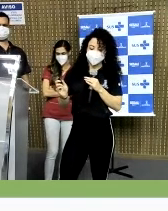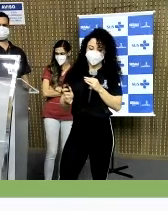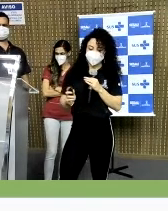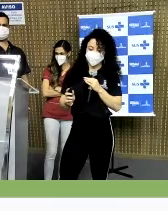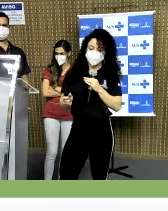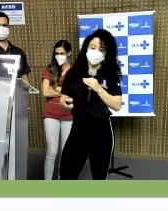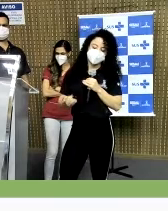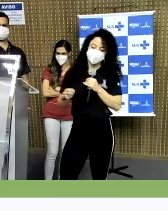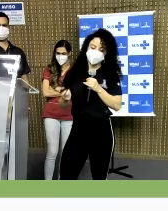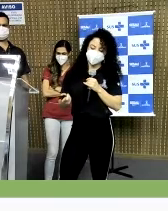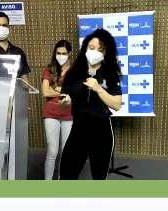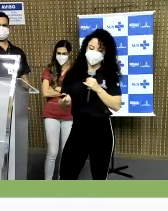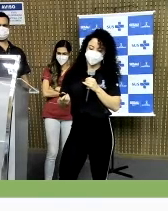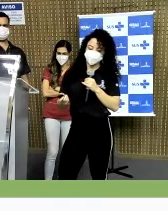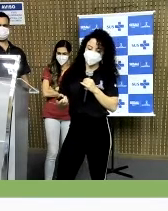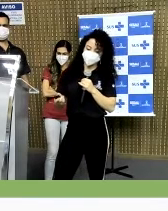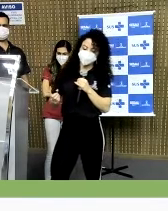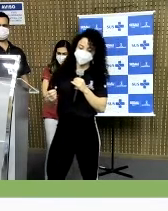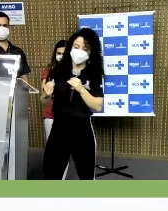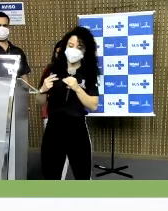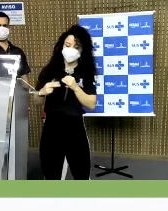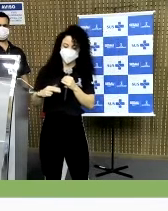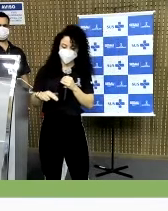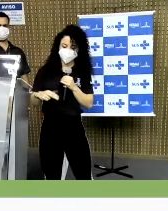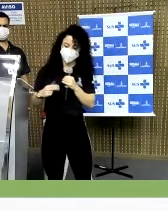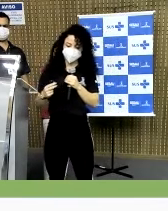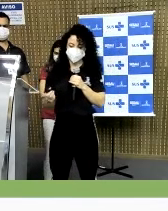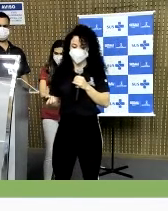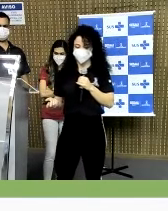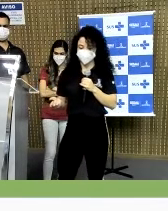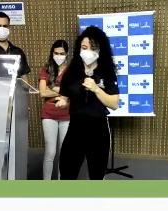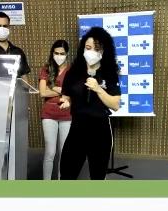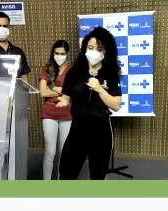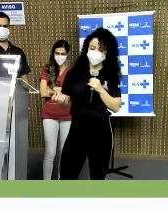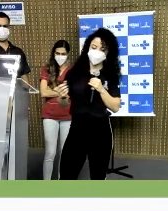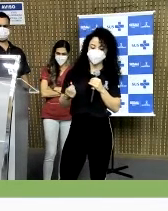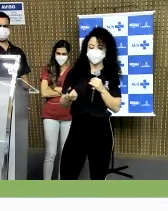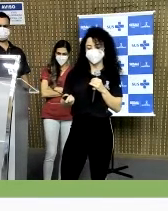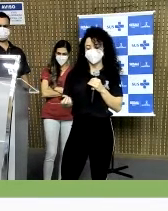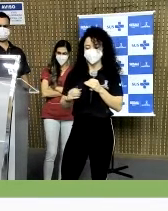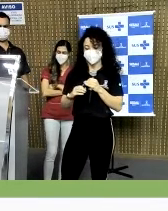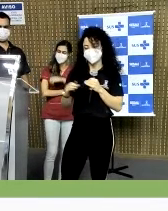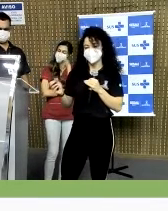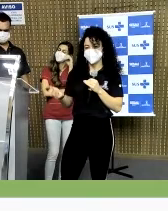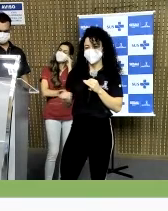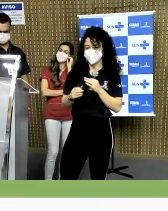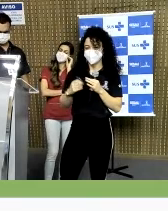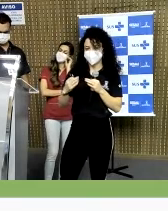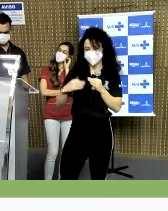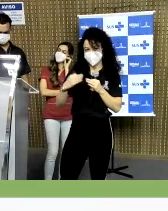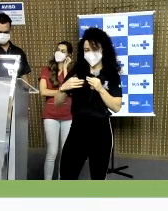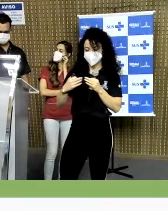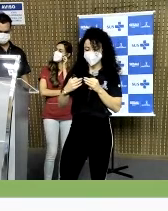uma ILPI, e em 2021 nós conseguimos realizar 2 visitas a essa unidade, em 2020 não realizamos